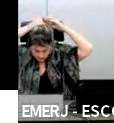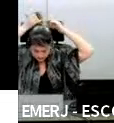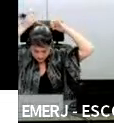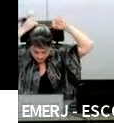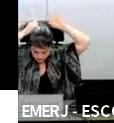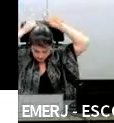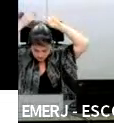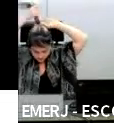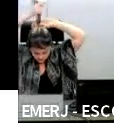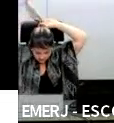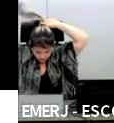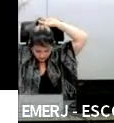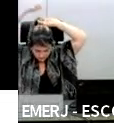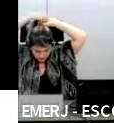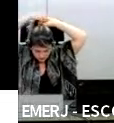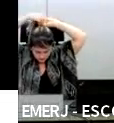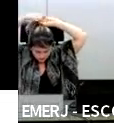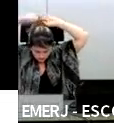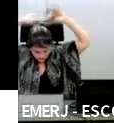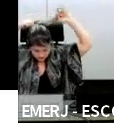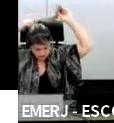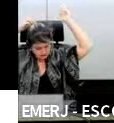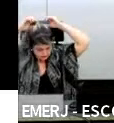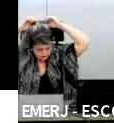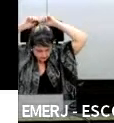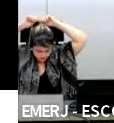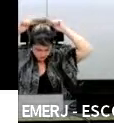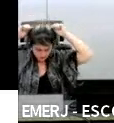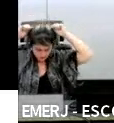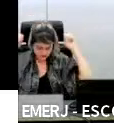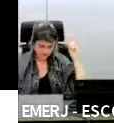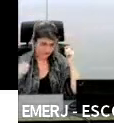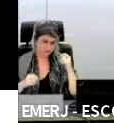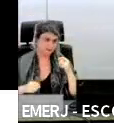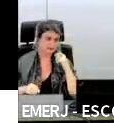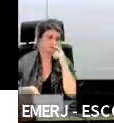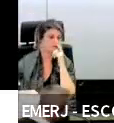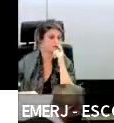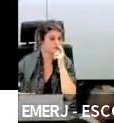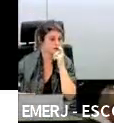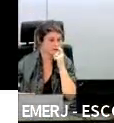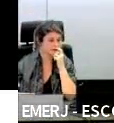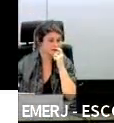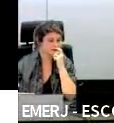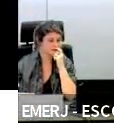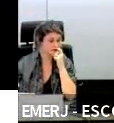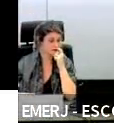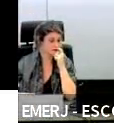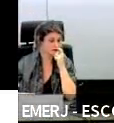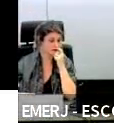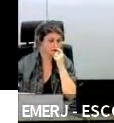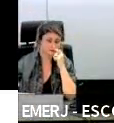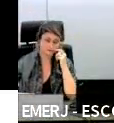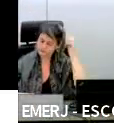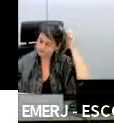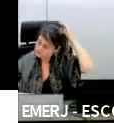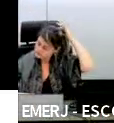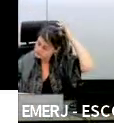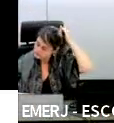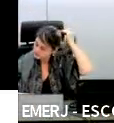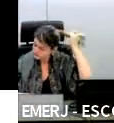a reinvenção das bases teóricas, práticas e políticas de um